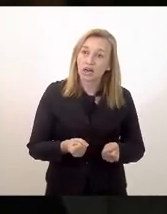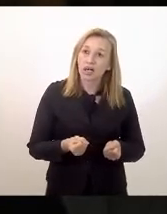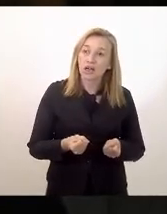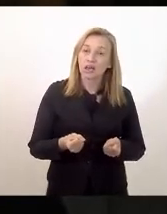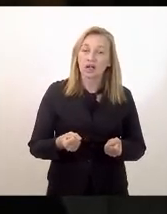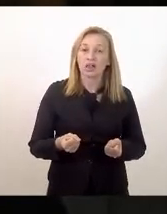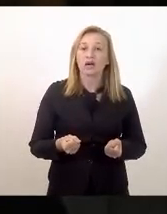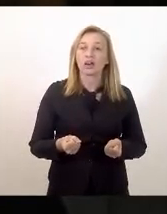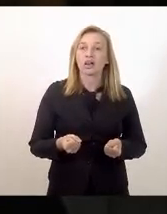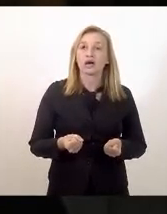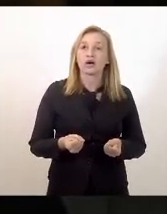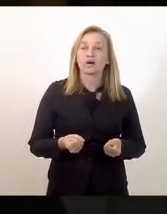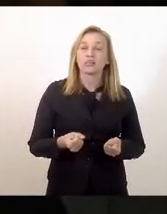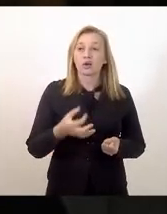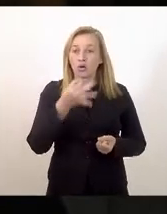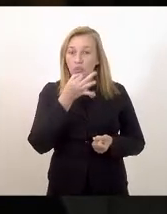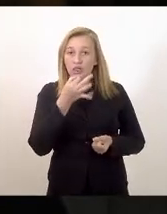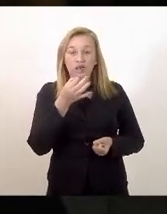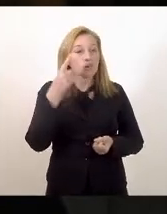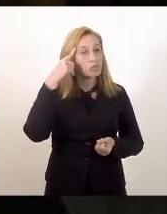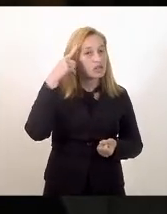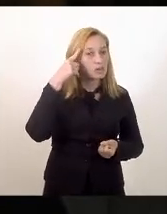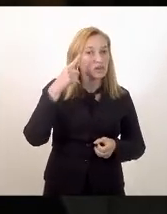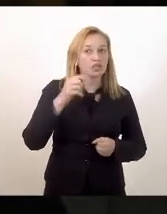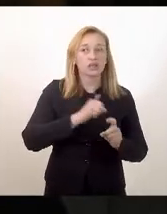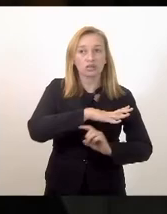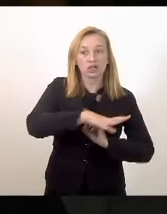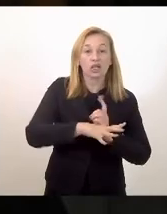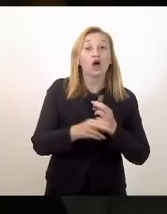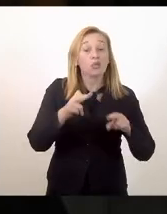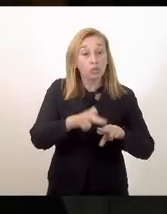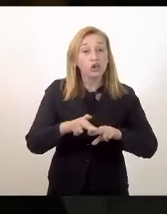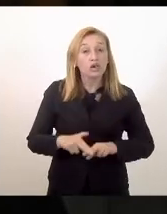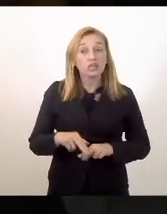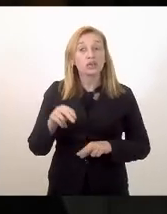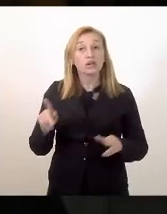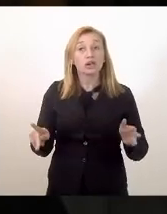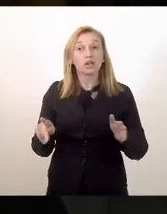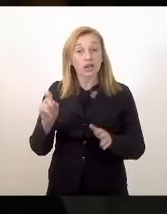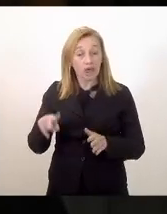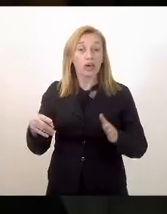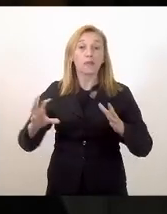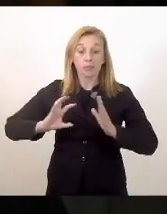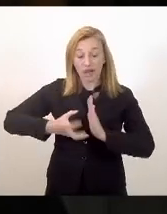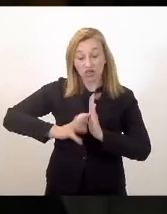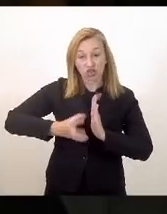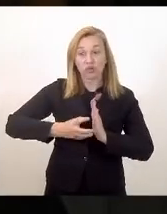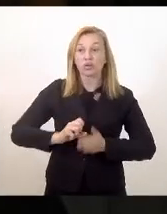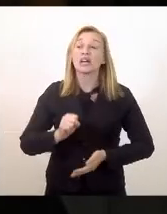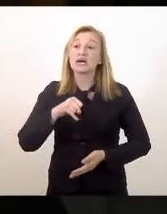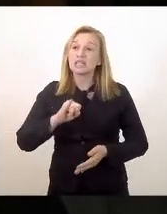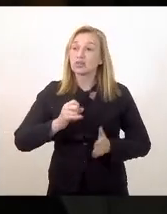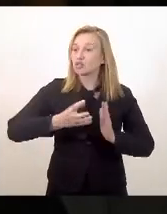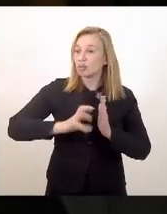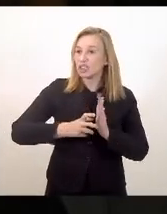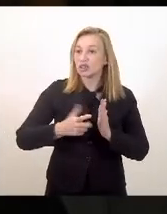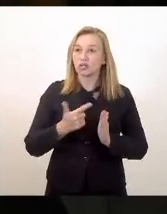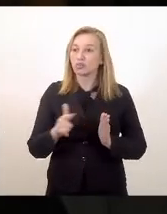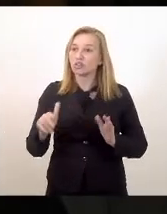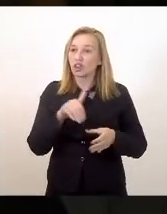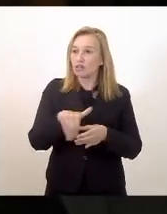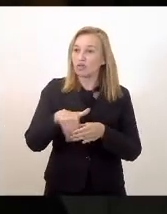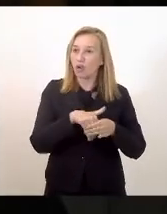parcela da opinião, do pensamento da sociedade. Aliás, é por isso que são partidos. Ora, se os partidos não têm voto, não